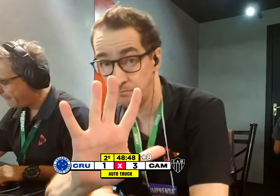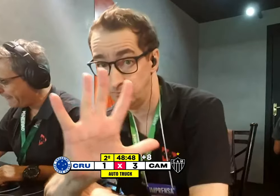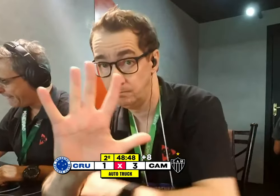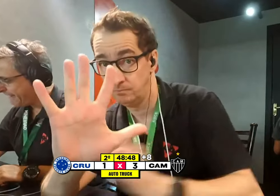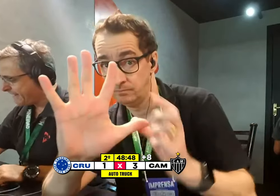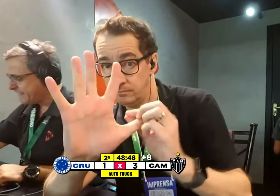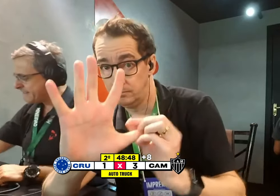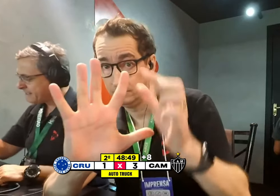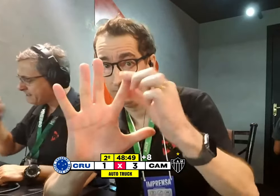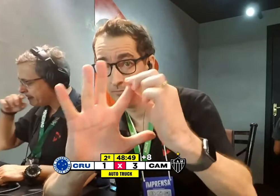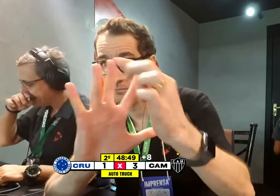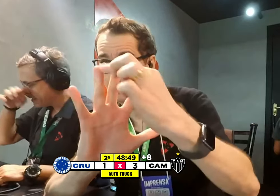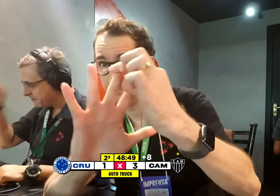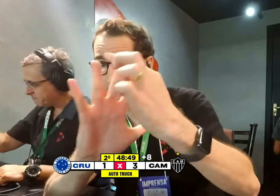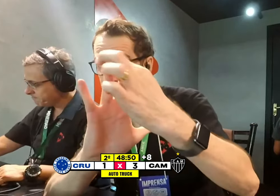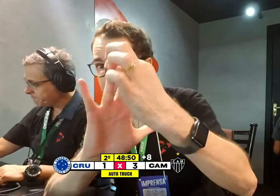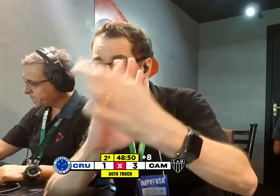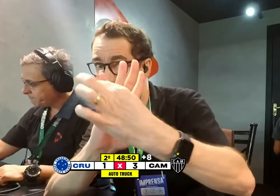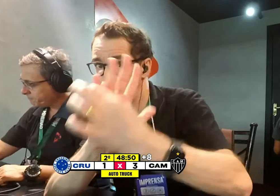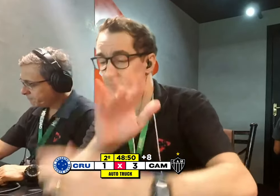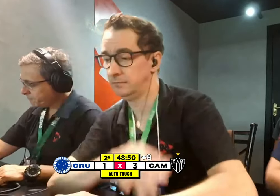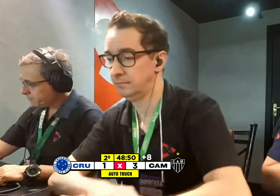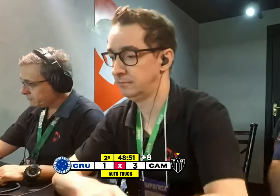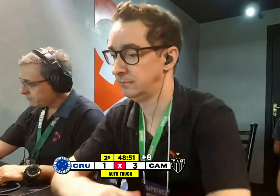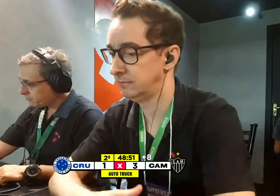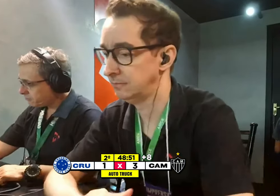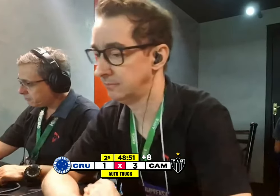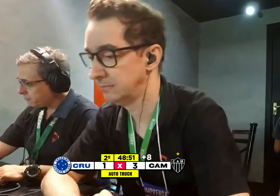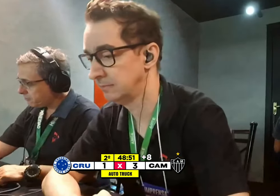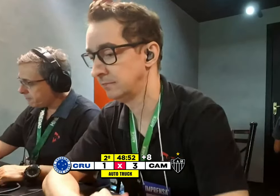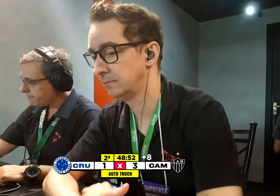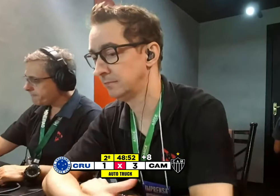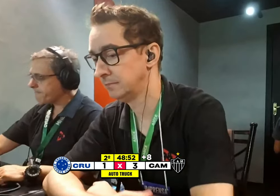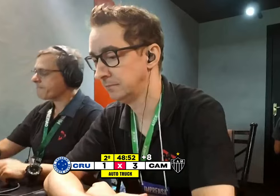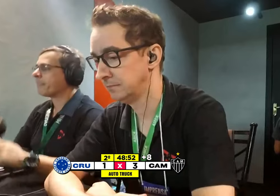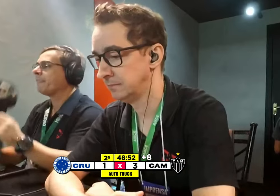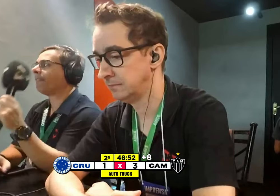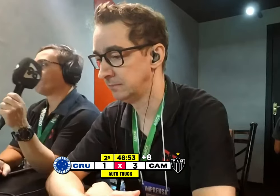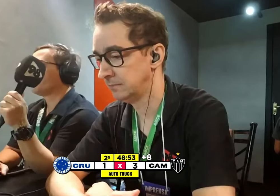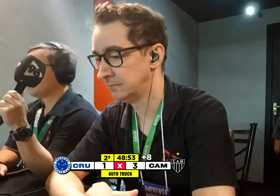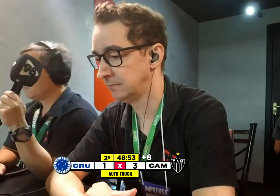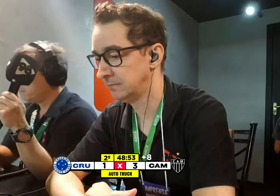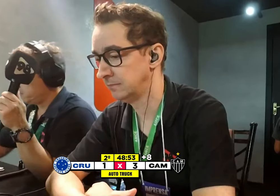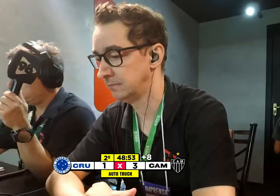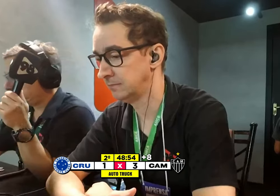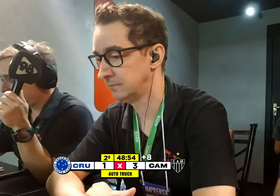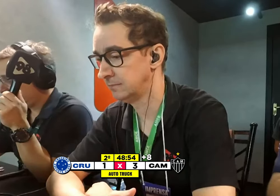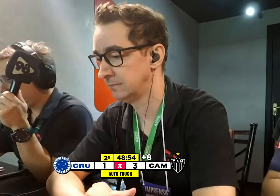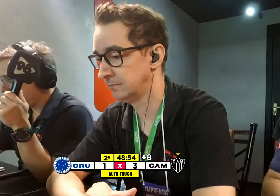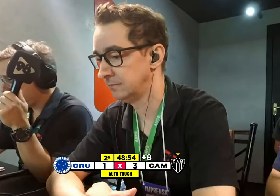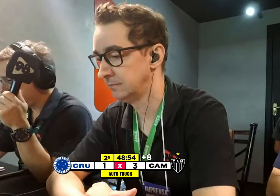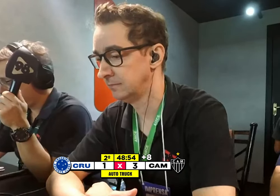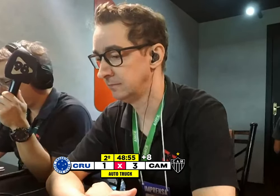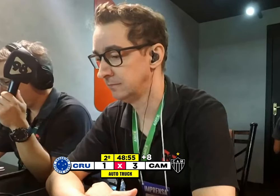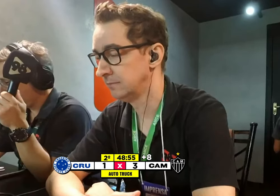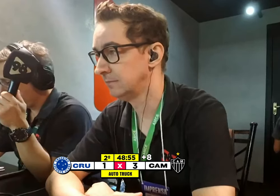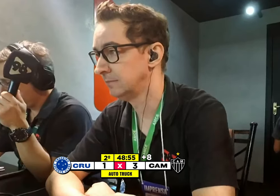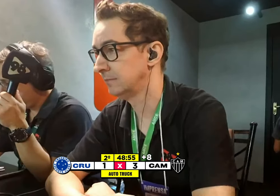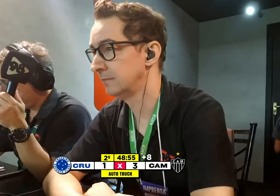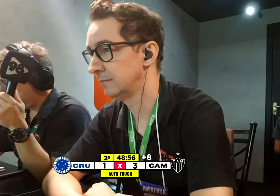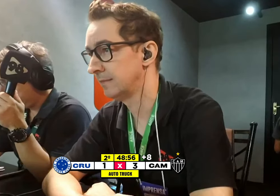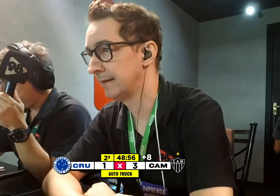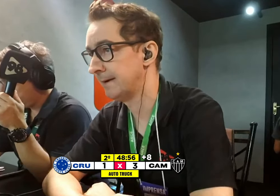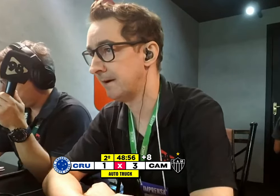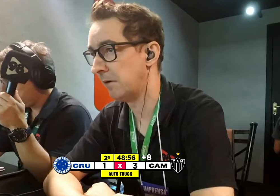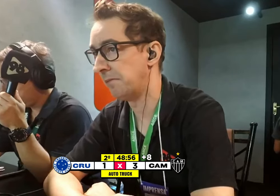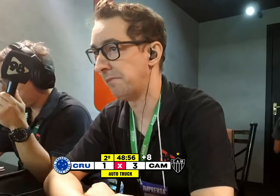a bola do Paulinho recebeu a estourada da Zaga passou pela esquerda levou na ponta viu o